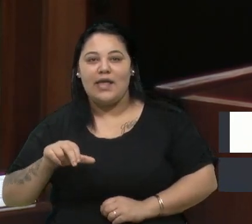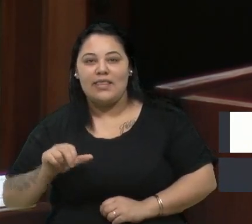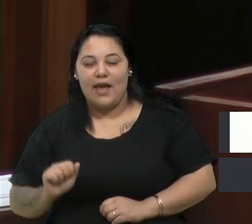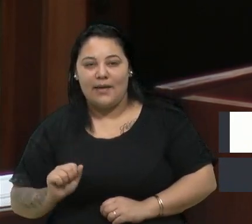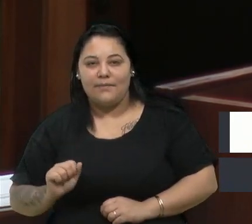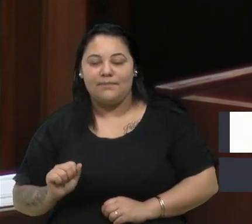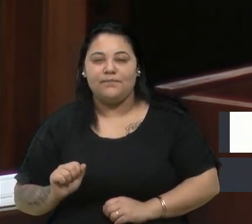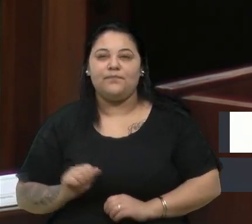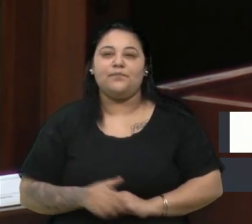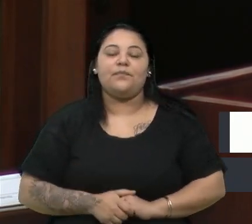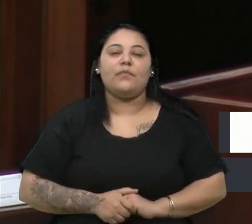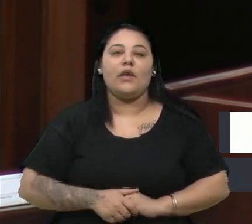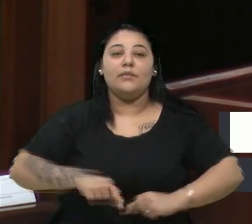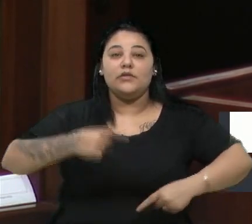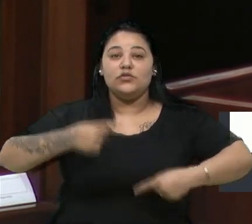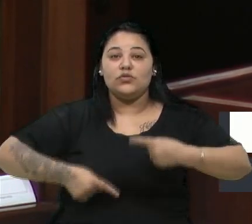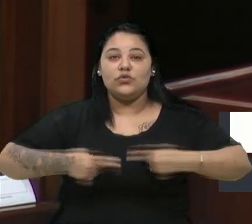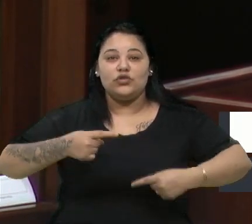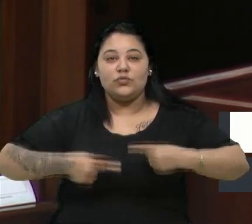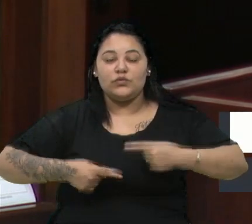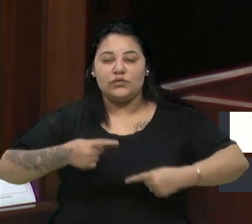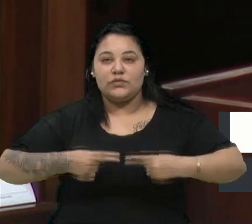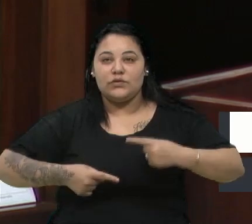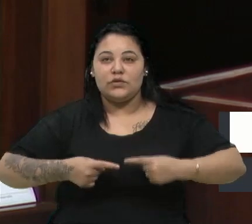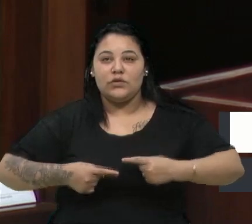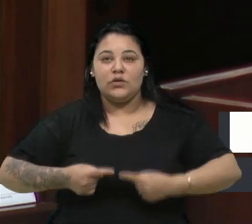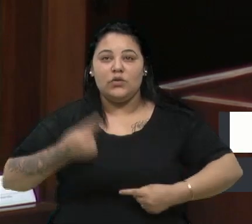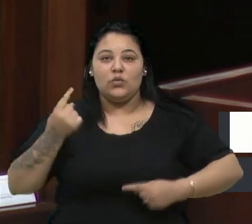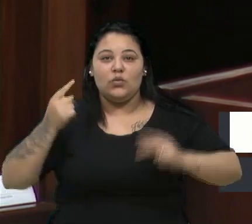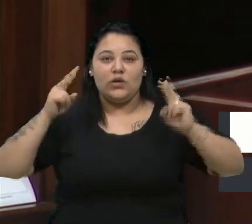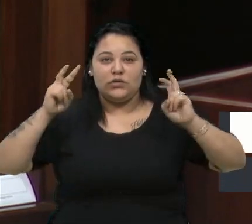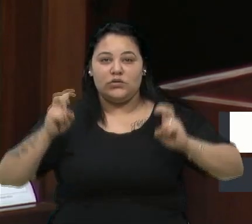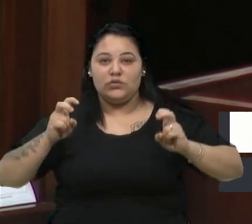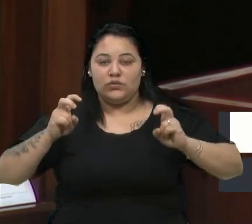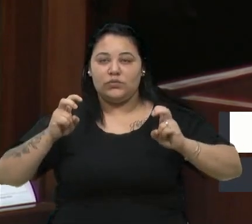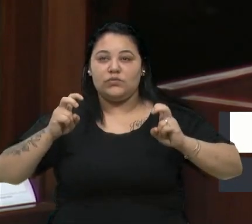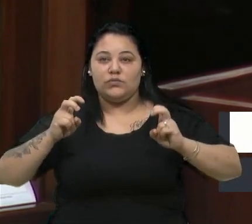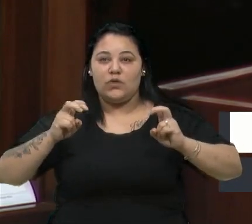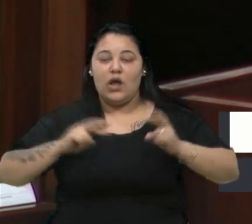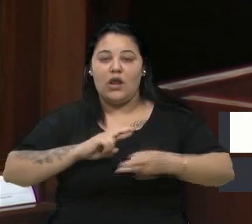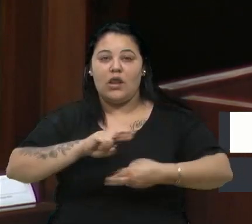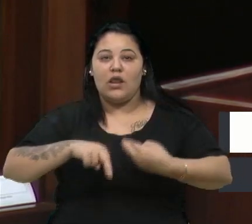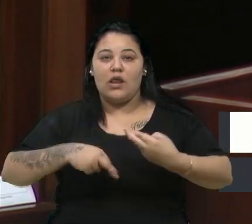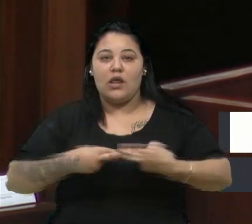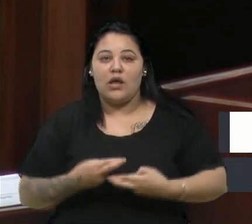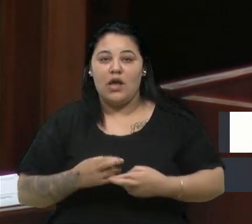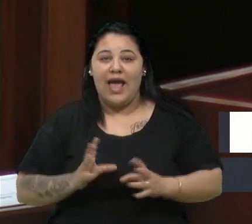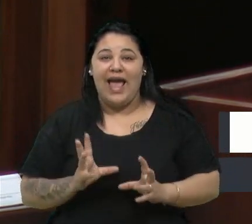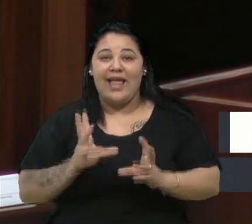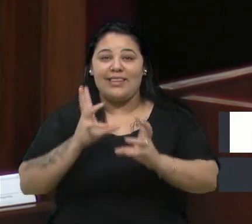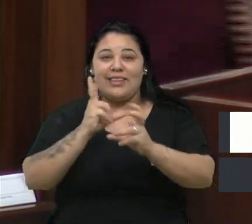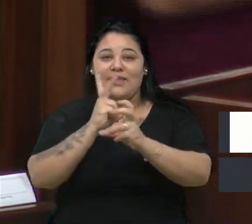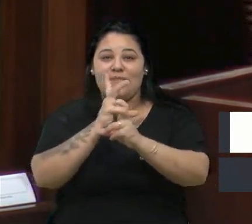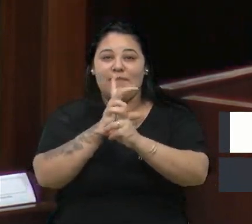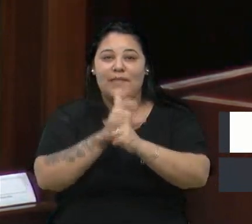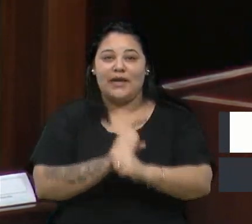para discutirmos um assunto relacionado a animais